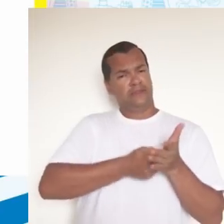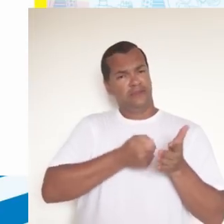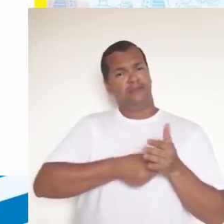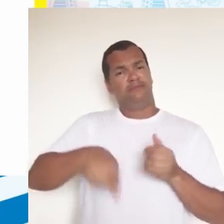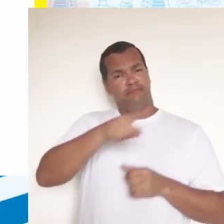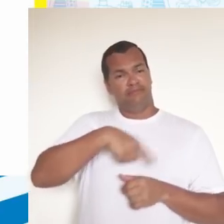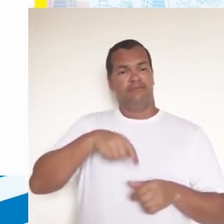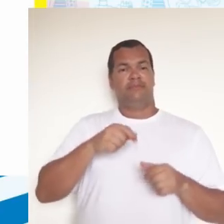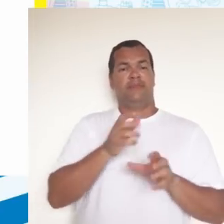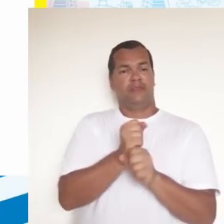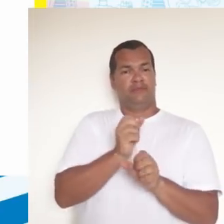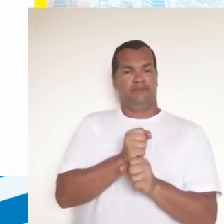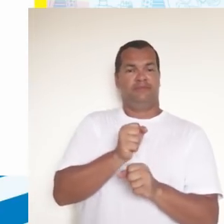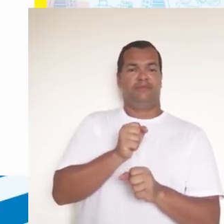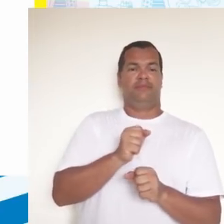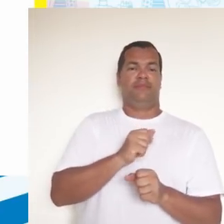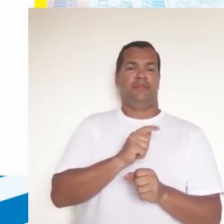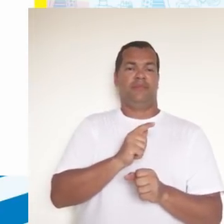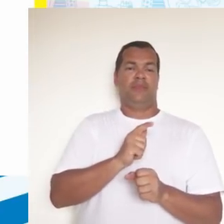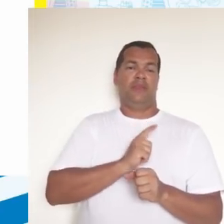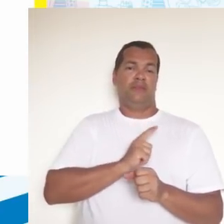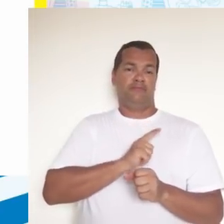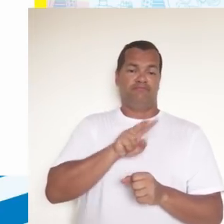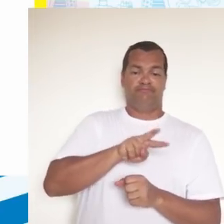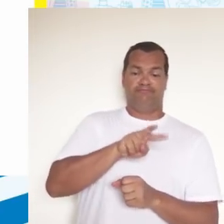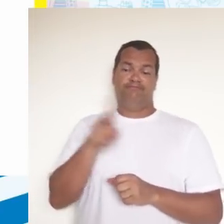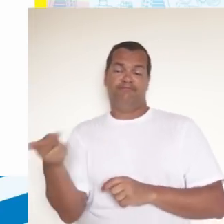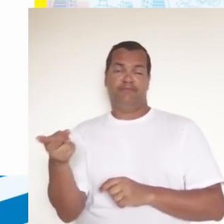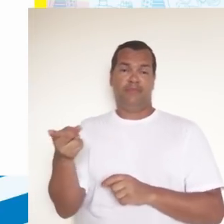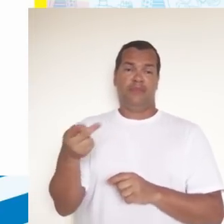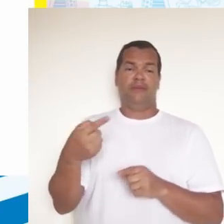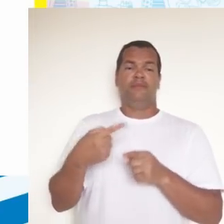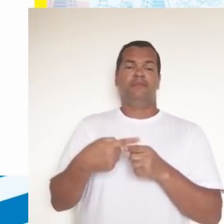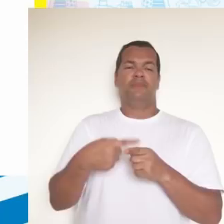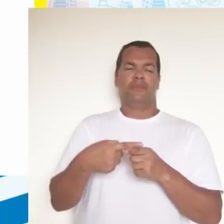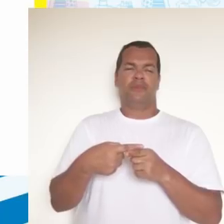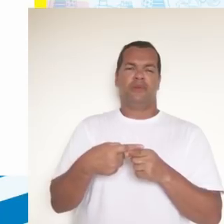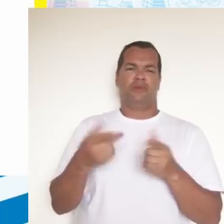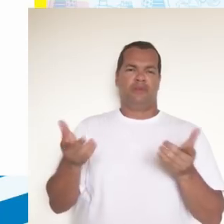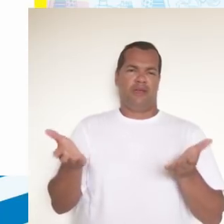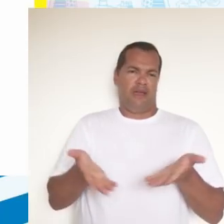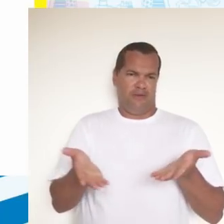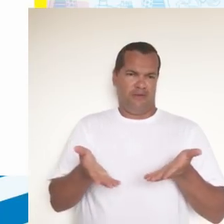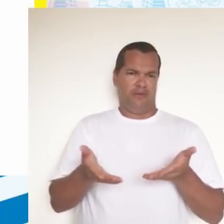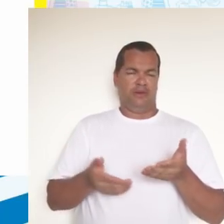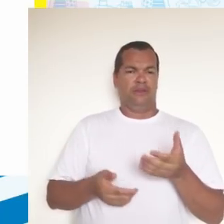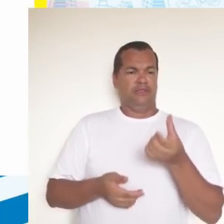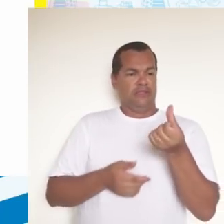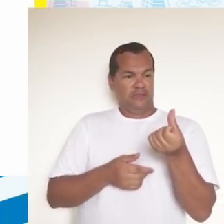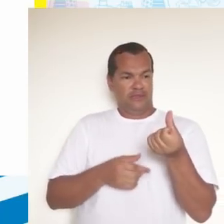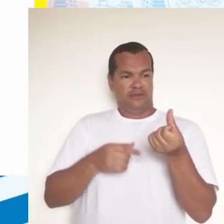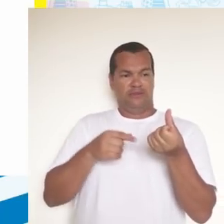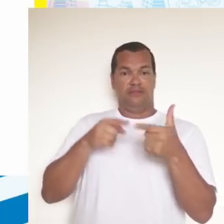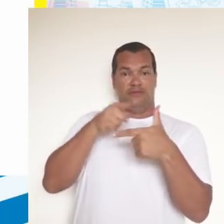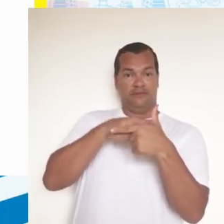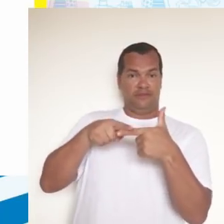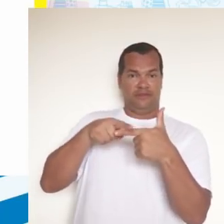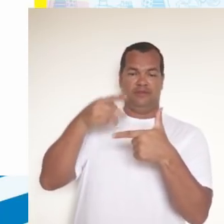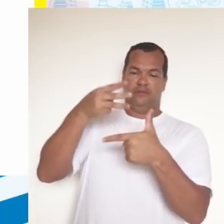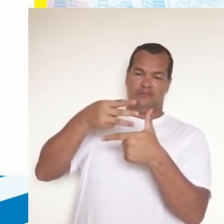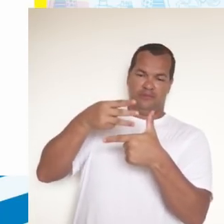insisto justamente na operação primitiva e a sua inversa. Agora, veja, 6 dividido por